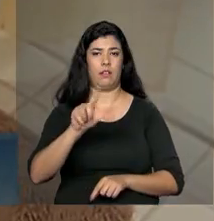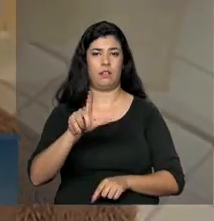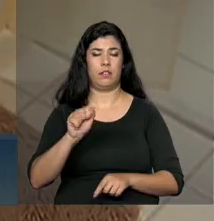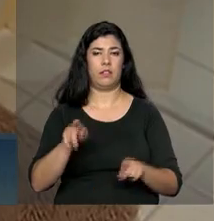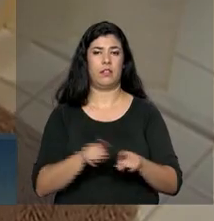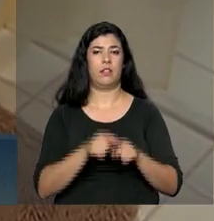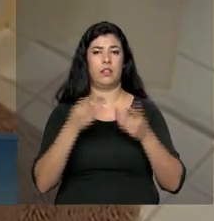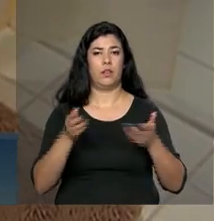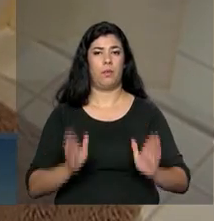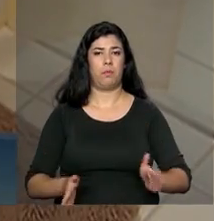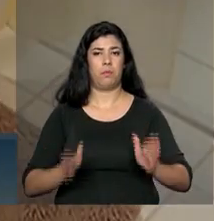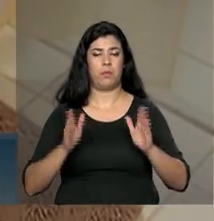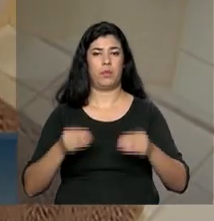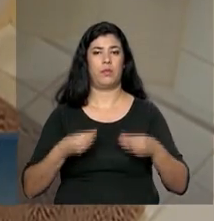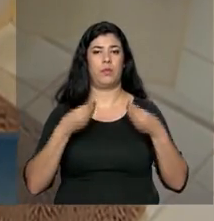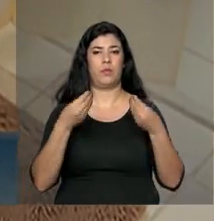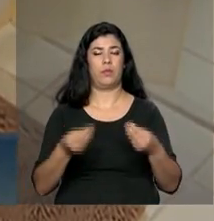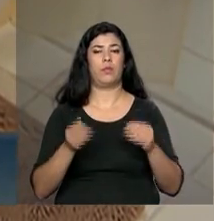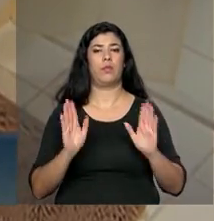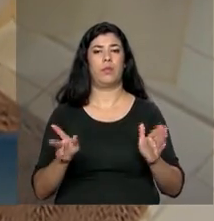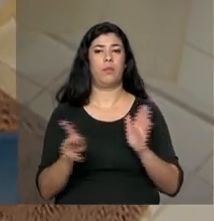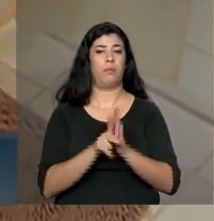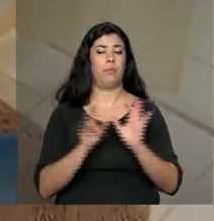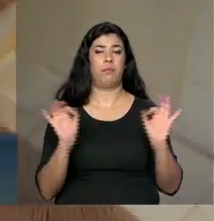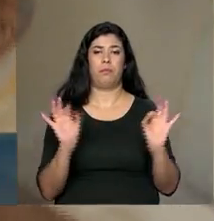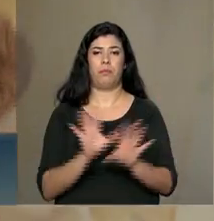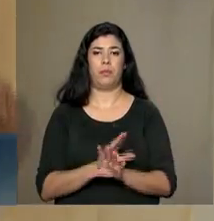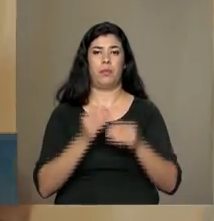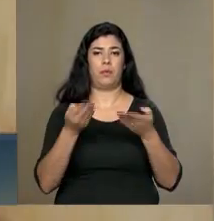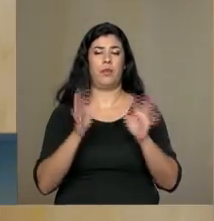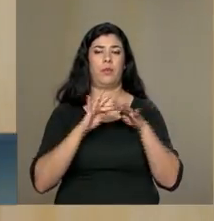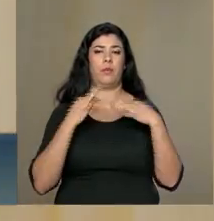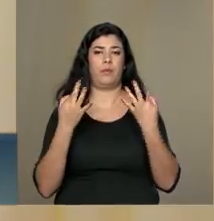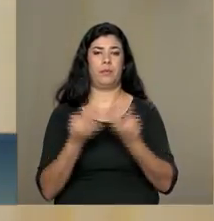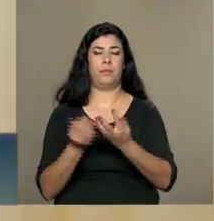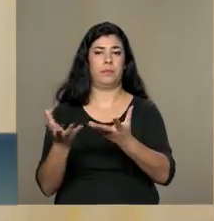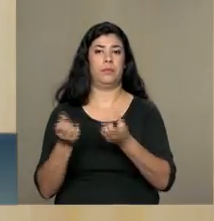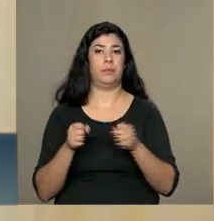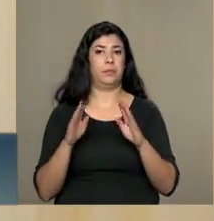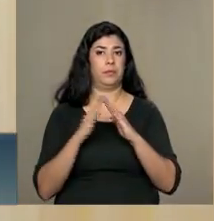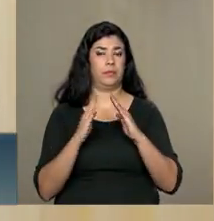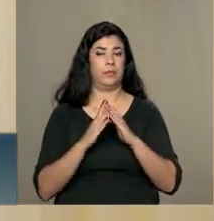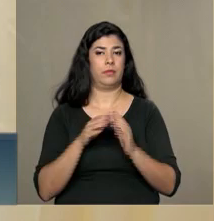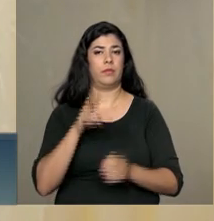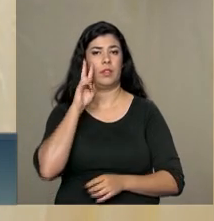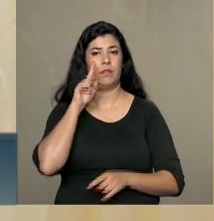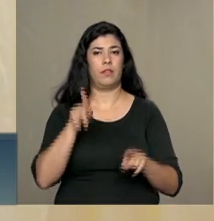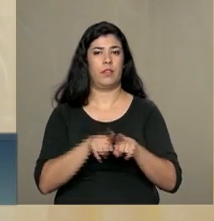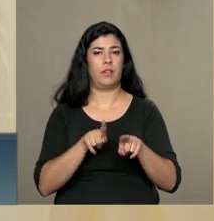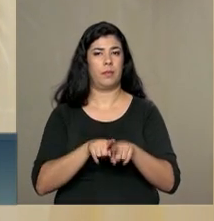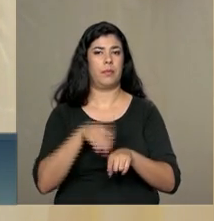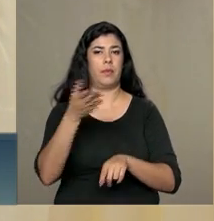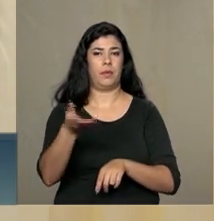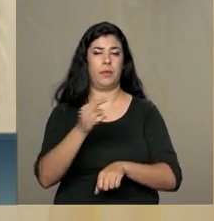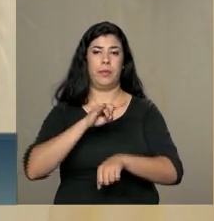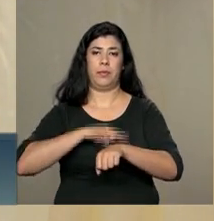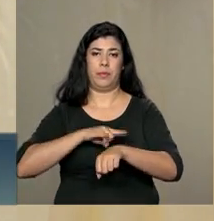está pronto e entregue para a família beneficiada imagens aí do banheiro